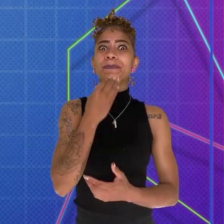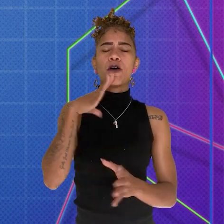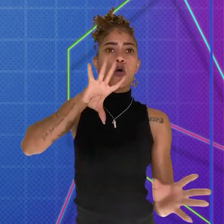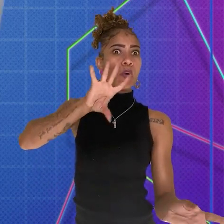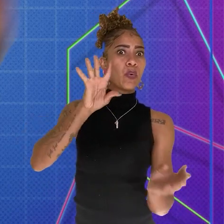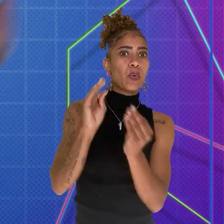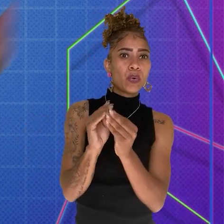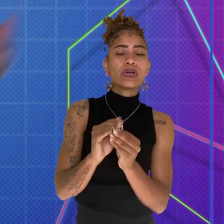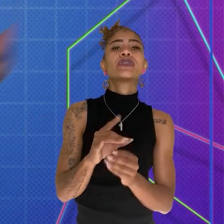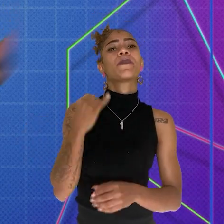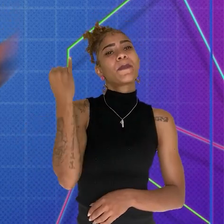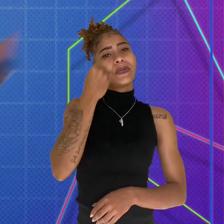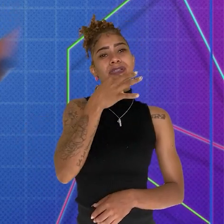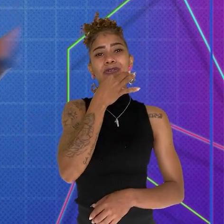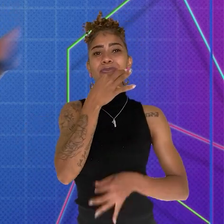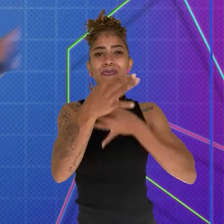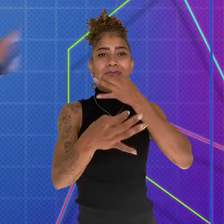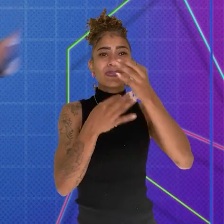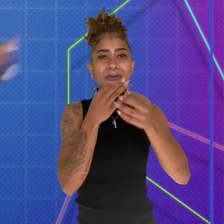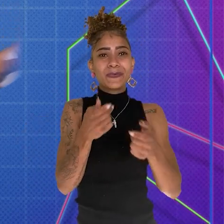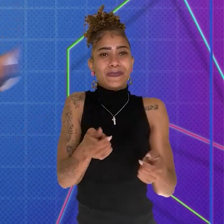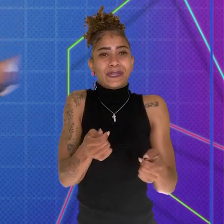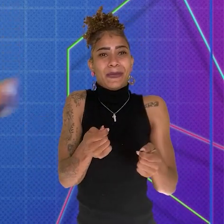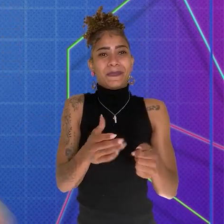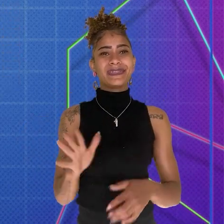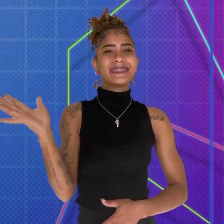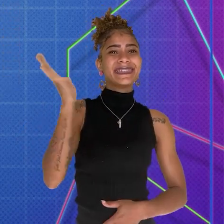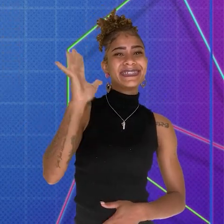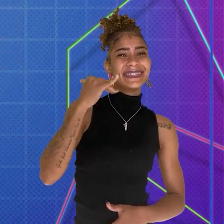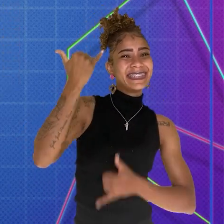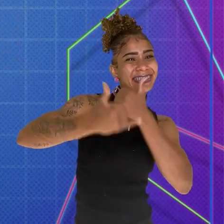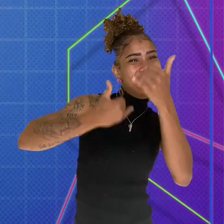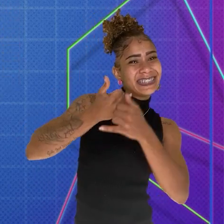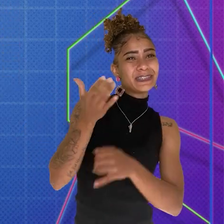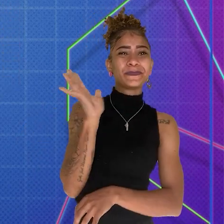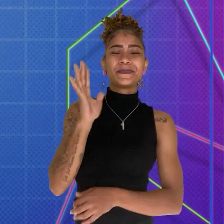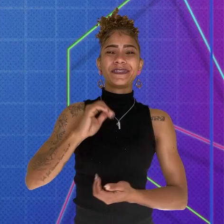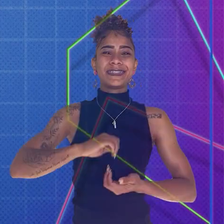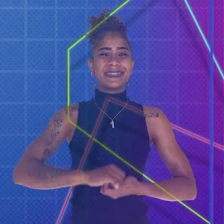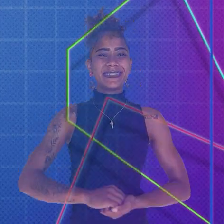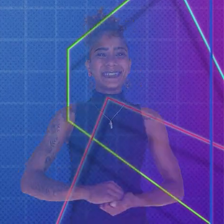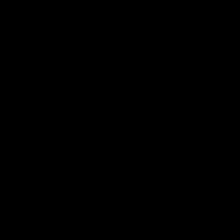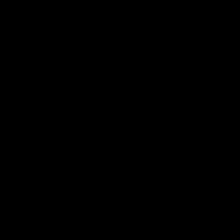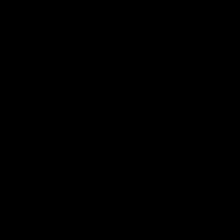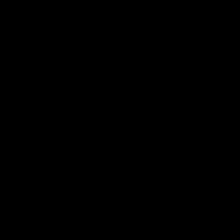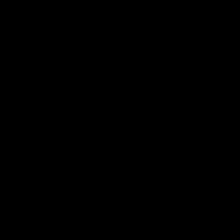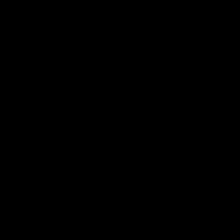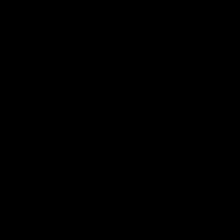Fizemos um resumão sobre a importância do som no jogo do videogame. Até a próxima!